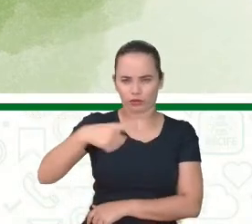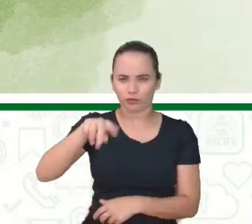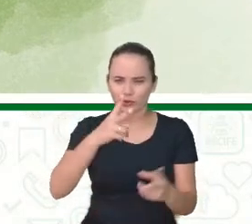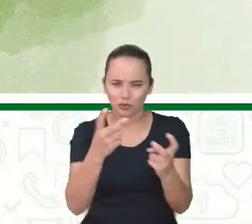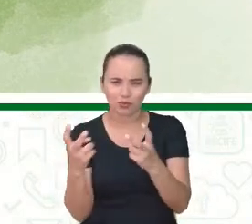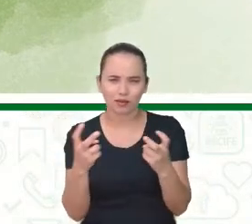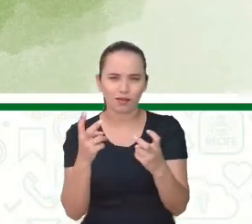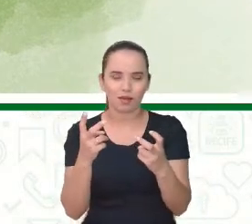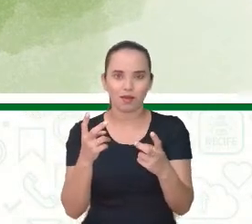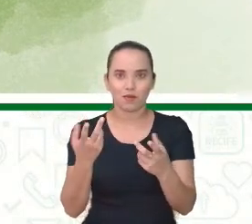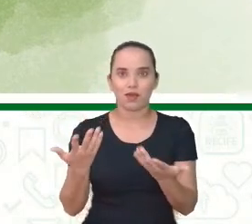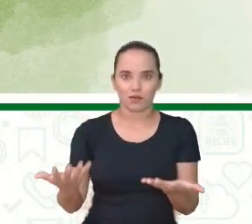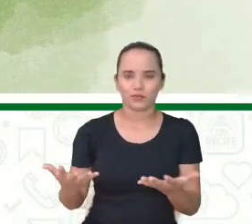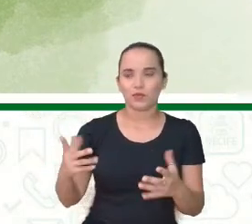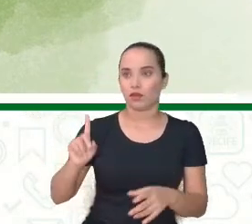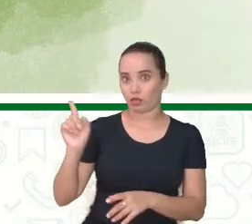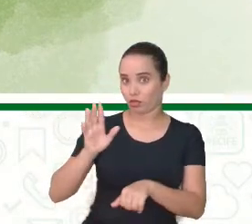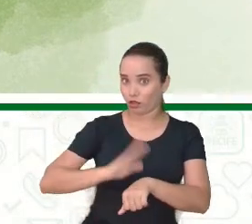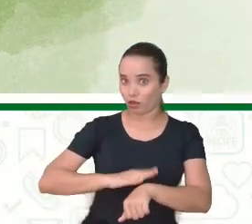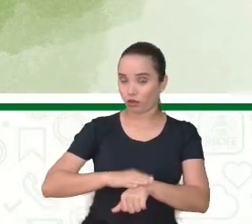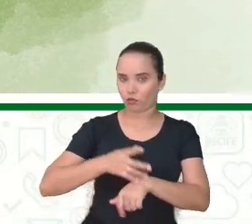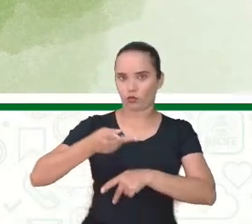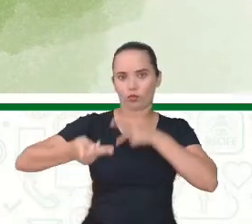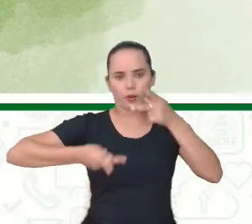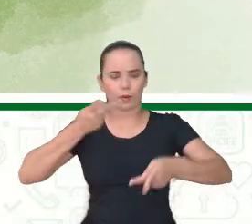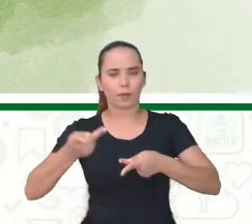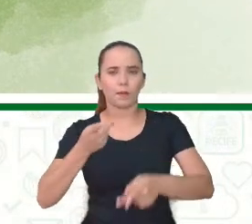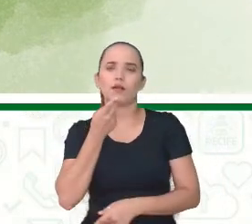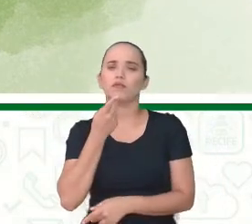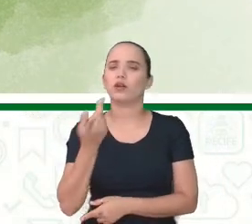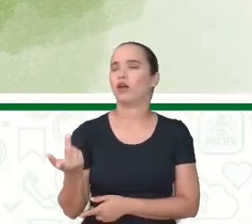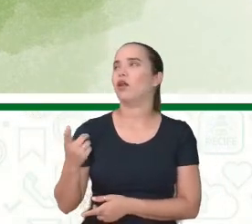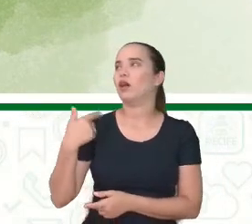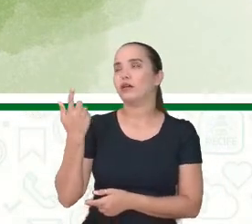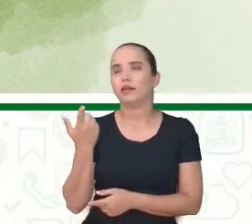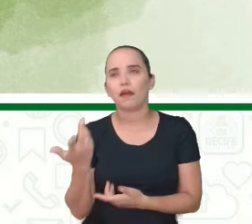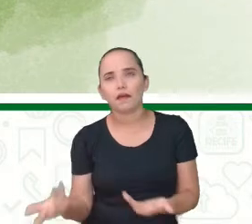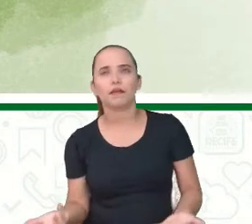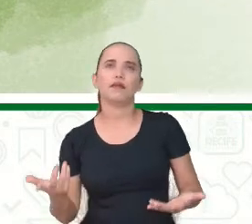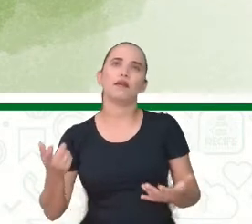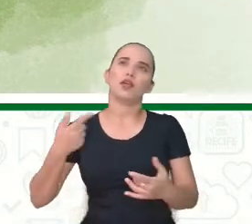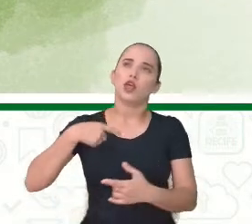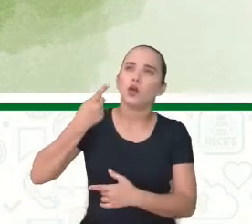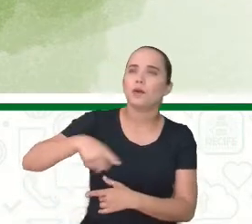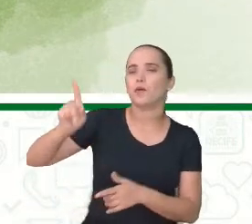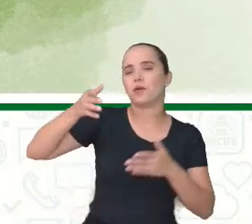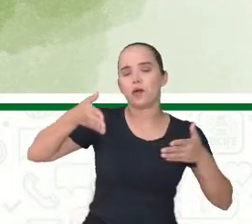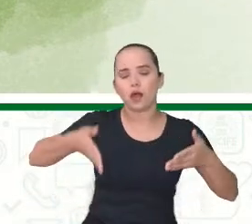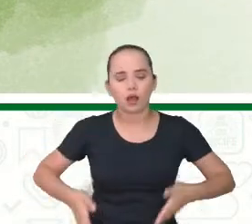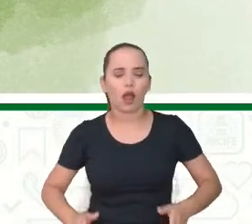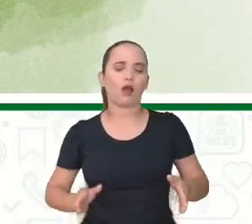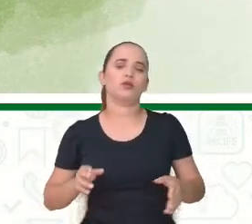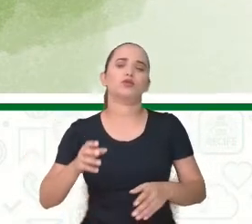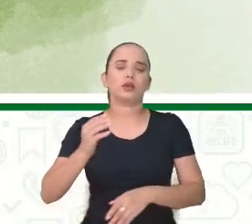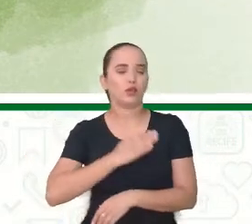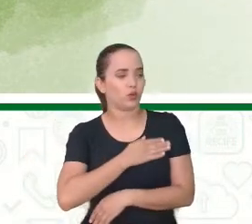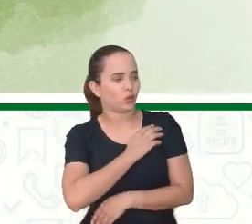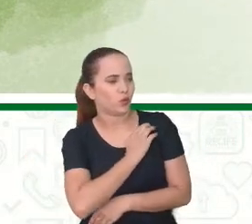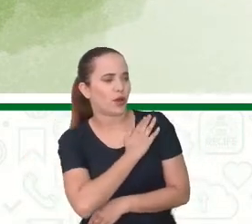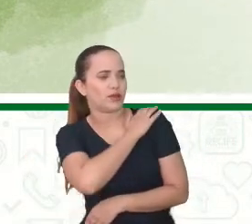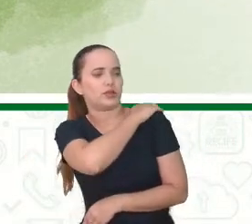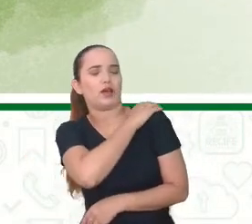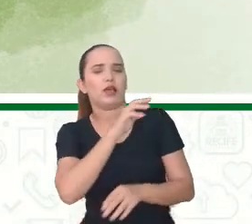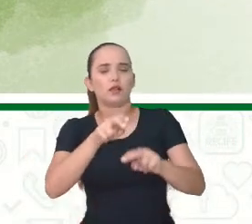do professor? Tem uma hora que ele diz, aí o pessoal, eu ia com a calça do exército, e aí o pessoal me apelidou